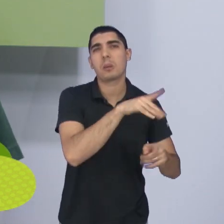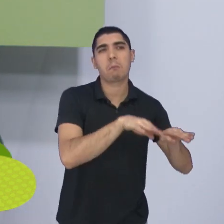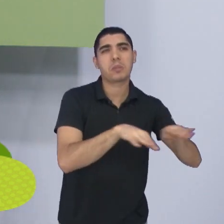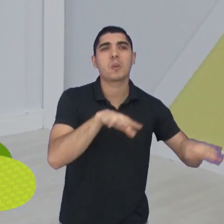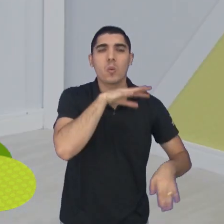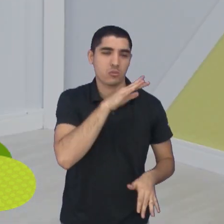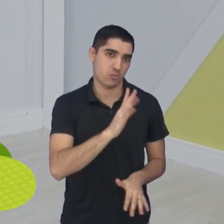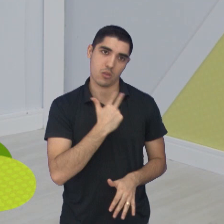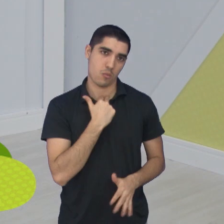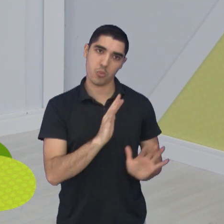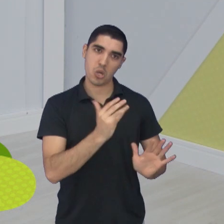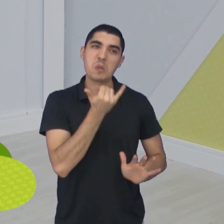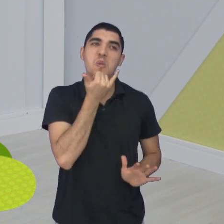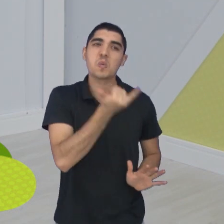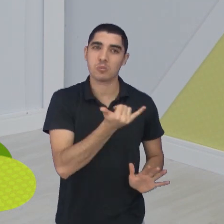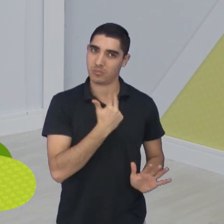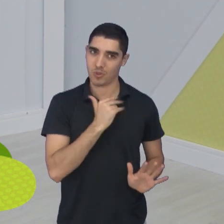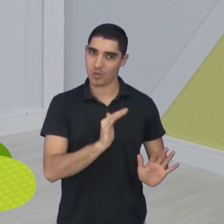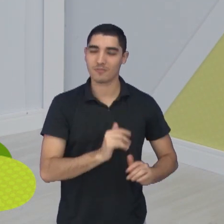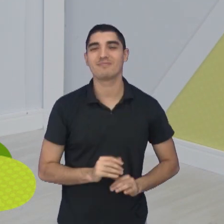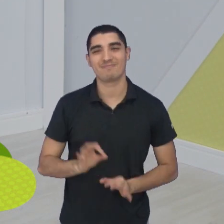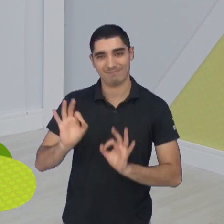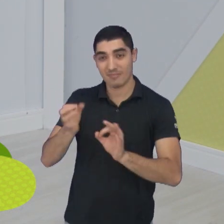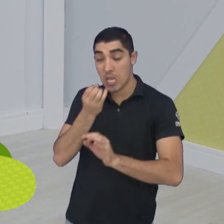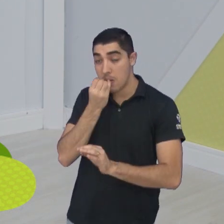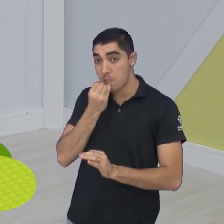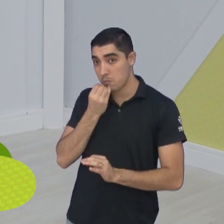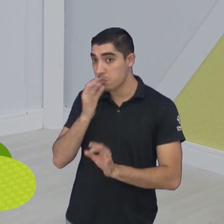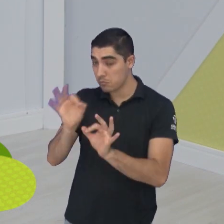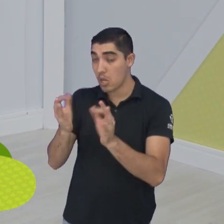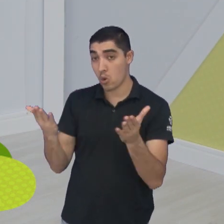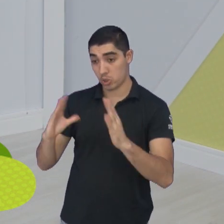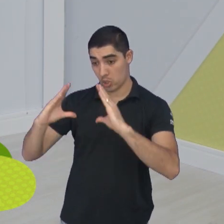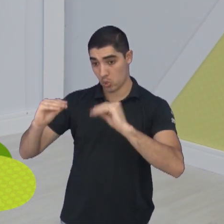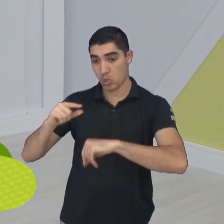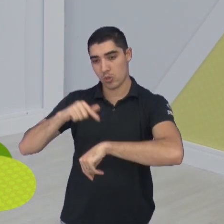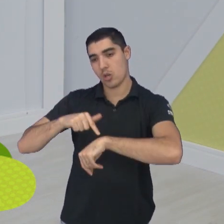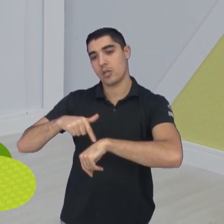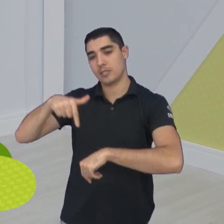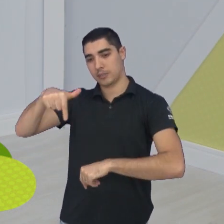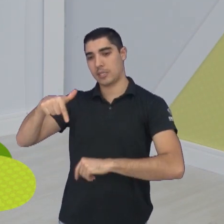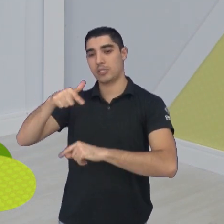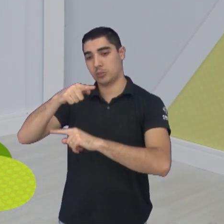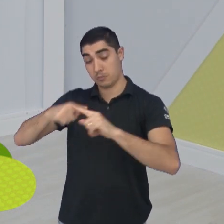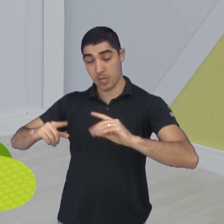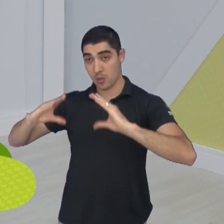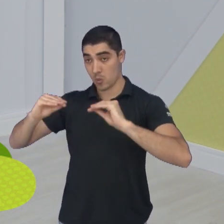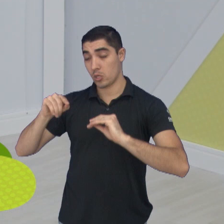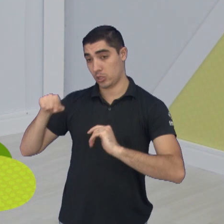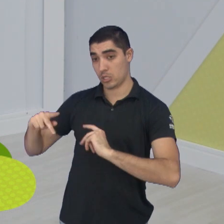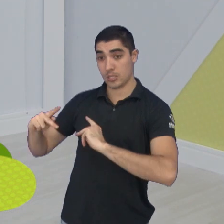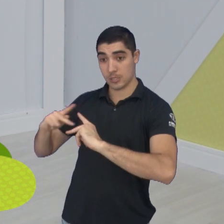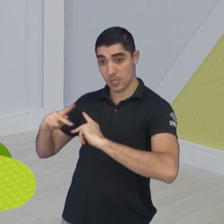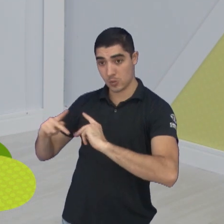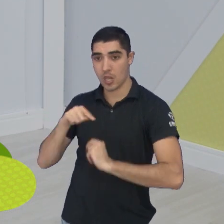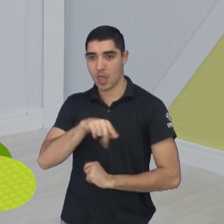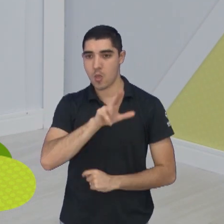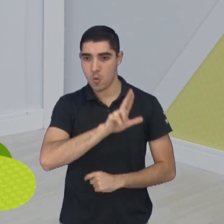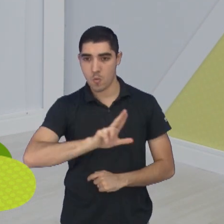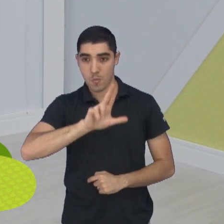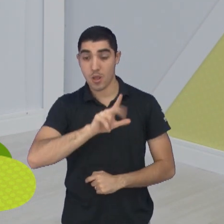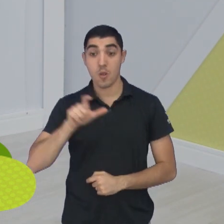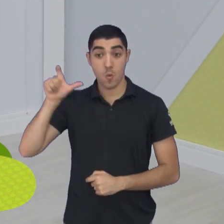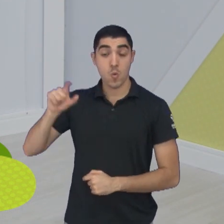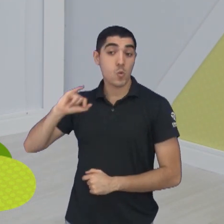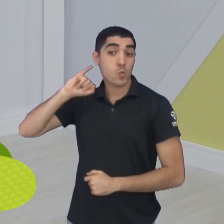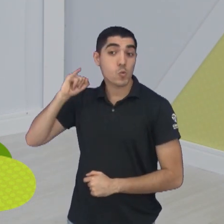vencer. Muito bem, então hoje à noite, 7h30 da noite, na Arena Farmaconde, tem São José e Praia Clube. O nosso João Delfino estará lá,